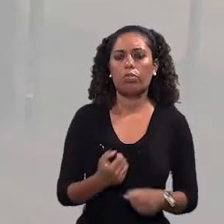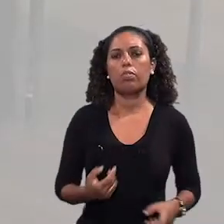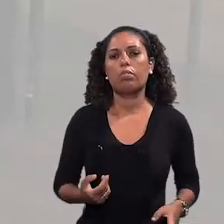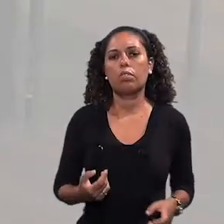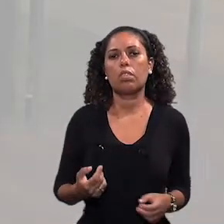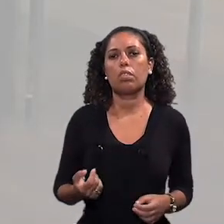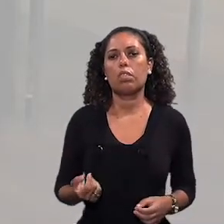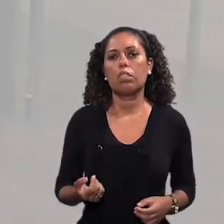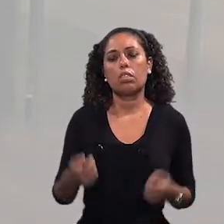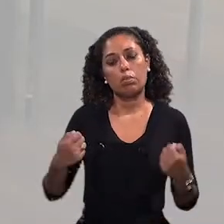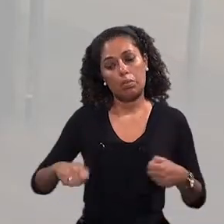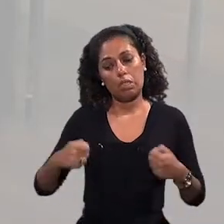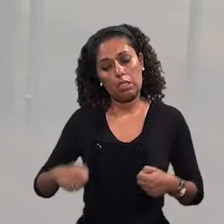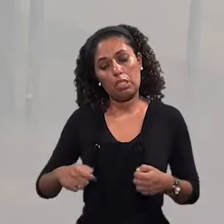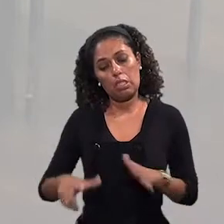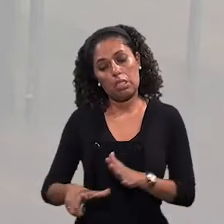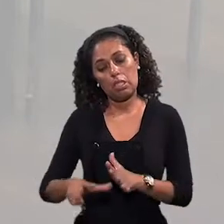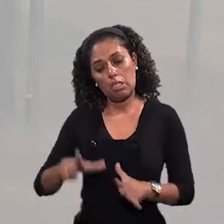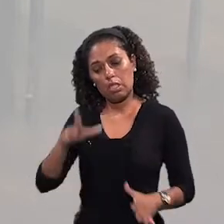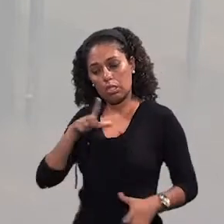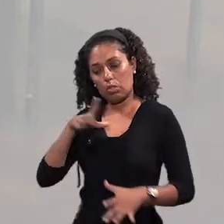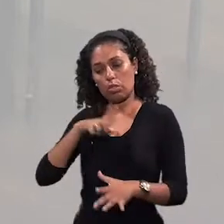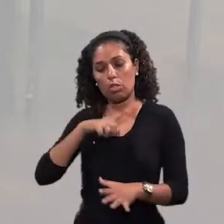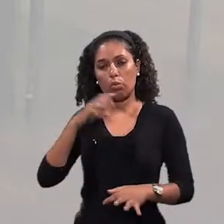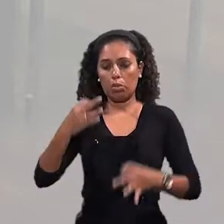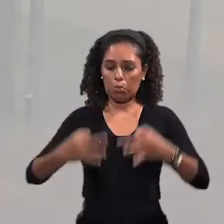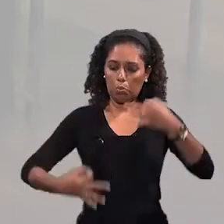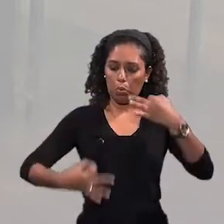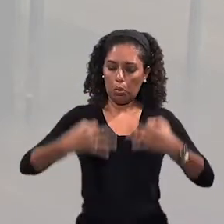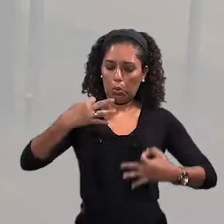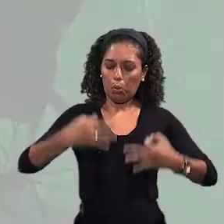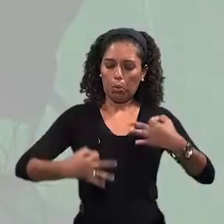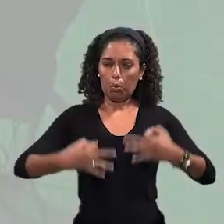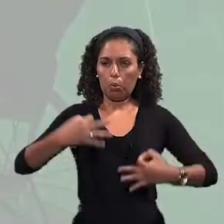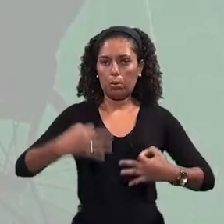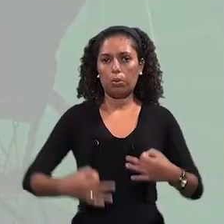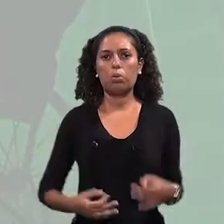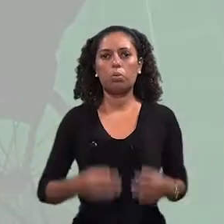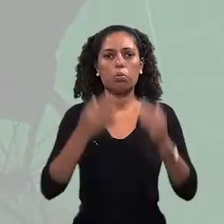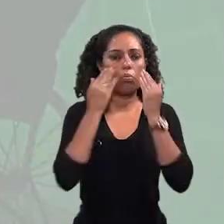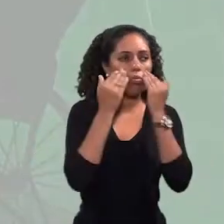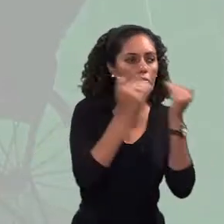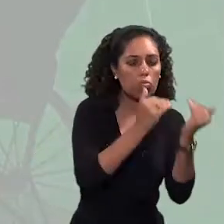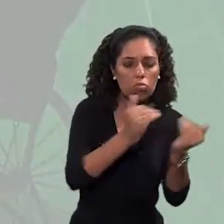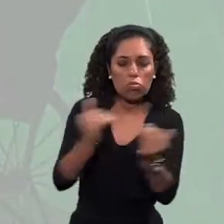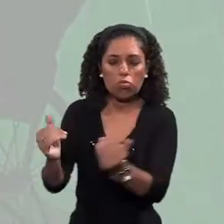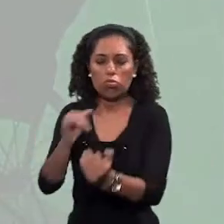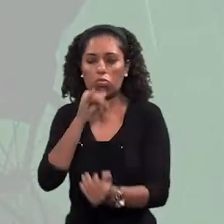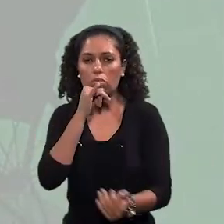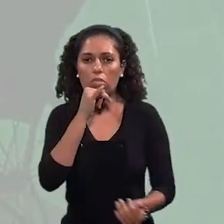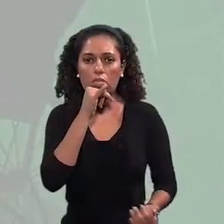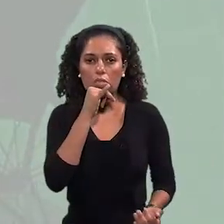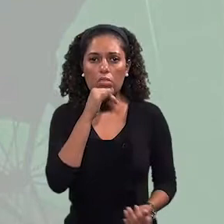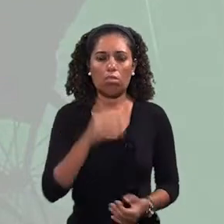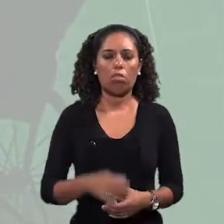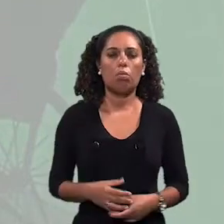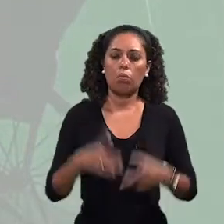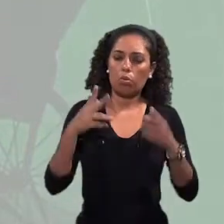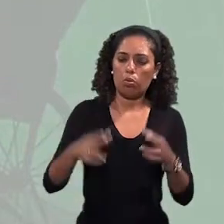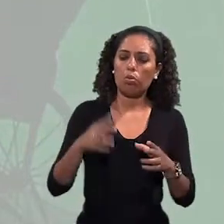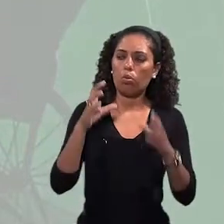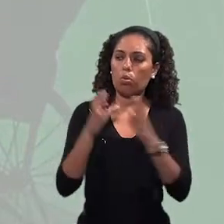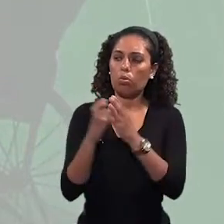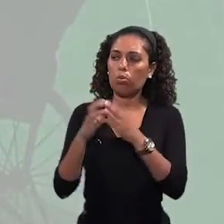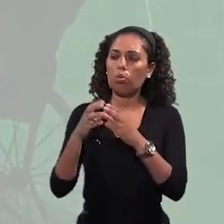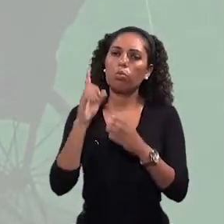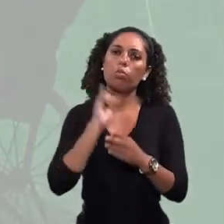que ter da justiça uma exemplariedade, uma prioridade em casos como o do Flamengo. Eu